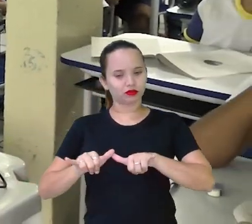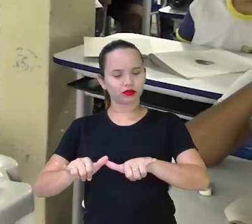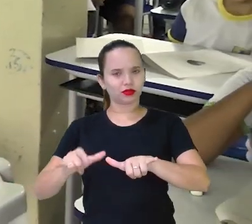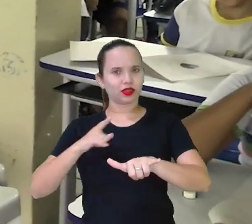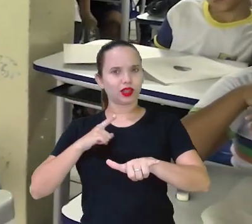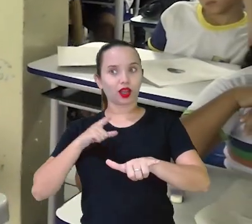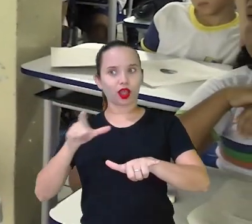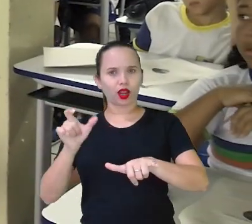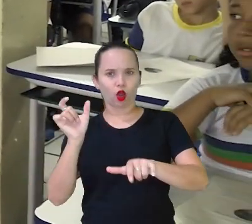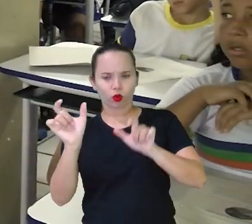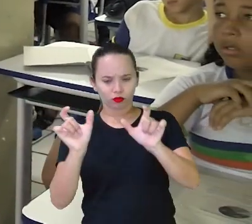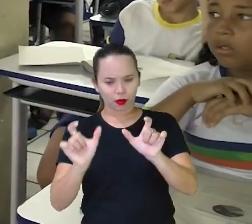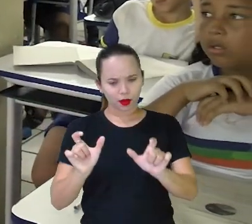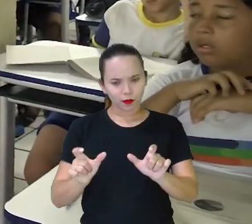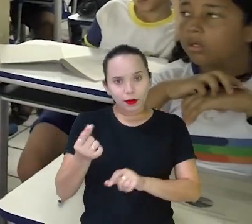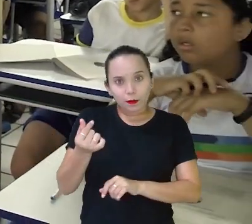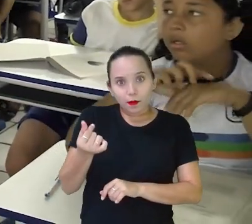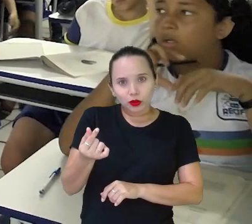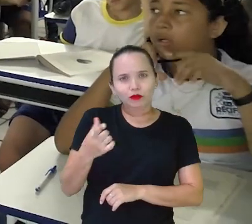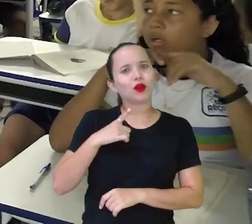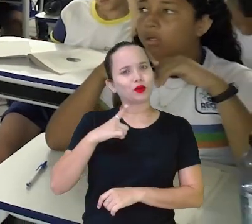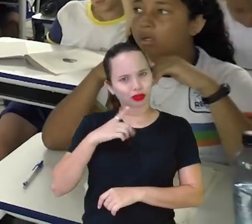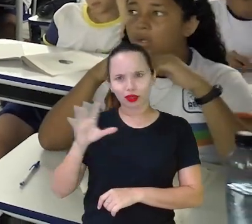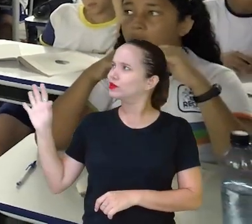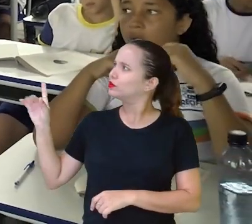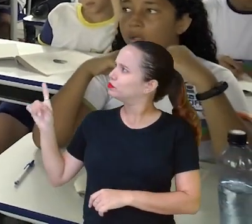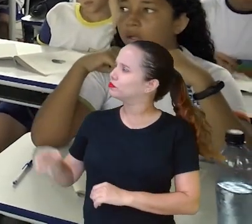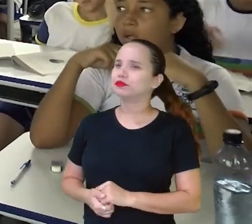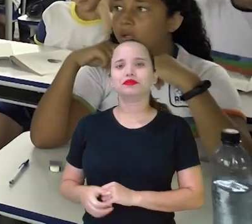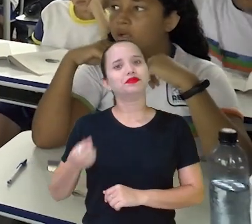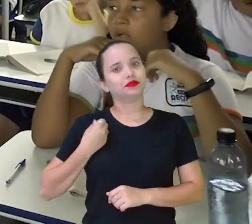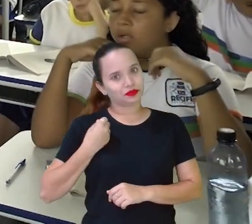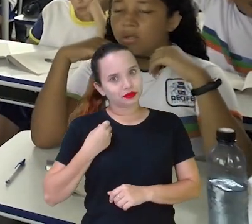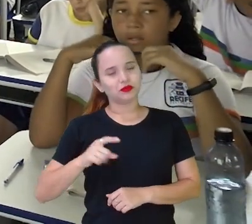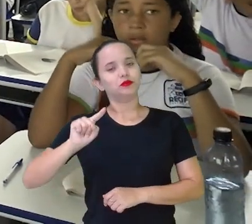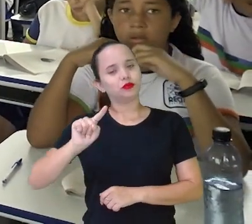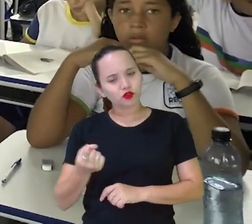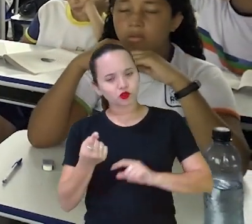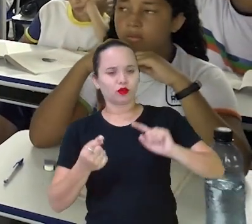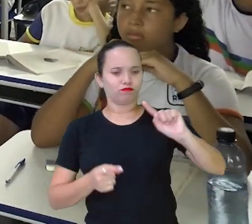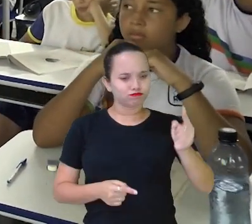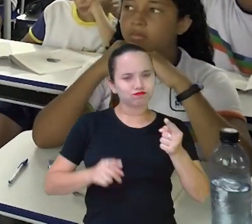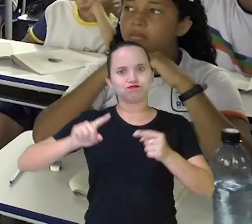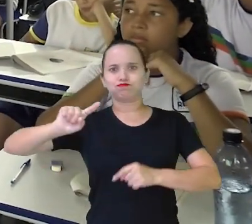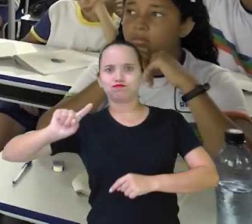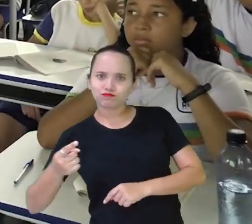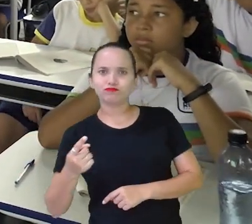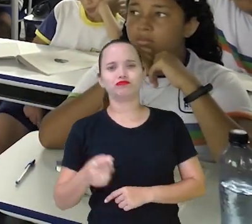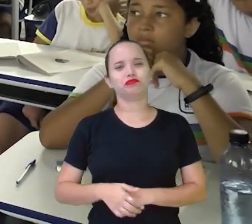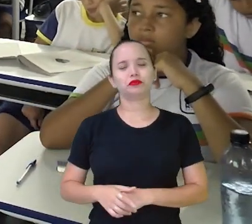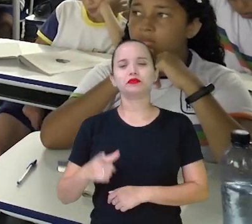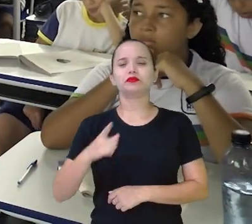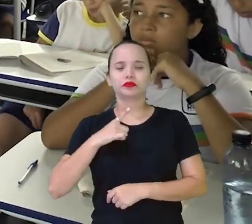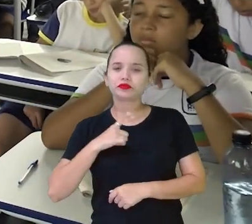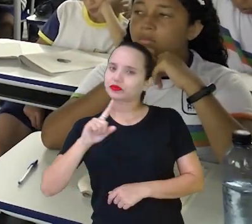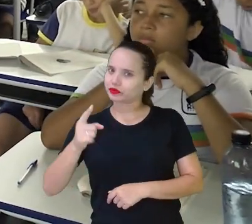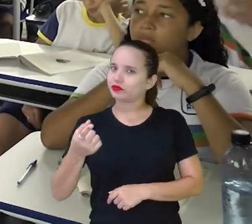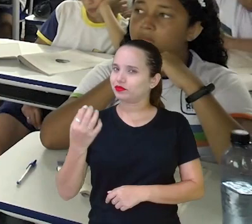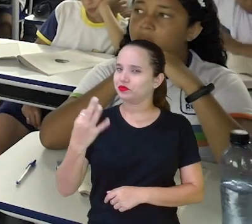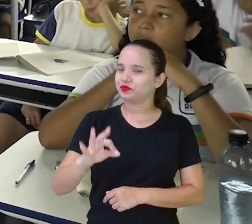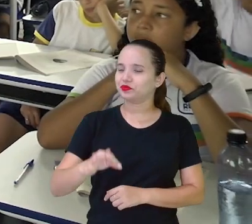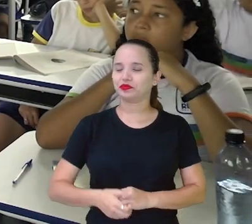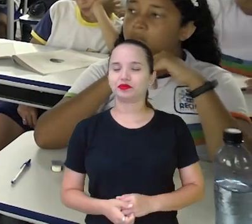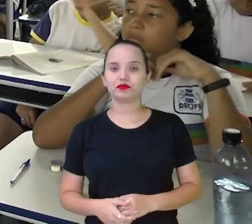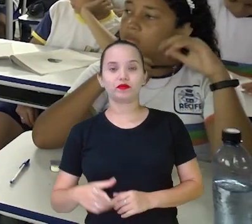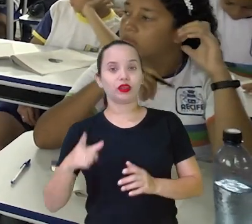dos produtos, tá tudo assim, ó, em números decimais. E são esses números escritos com vírgula, né? Tem a